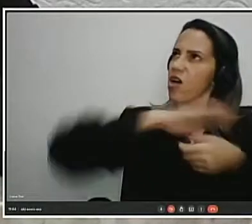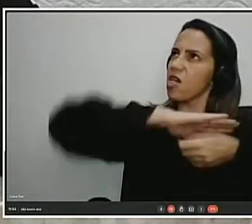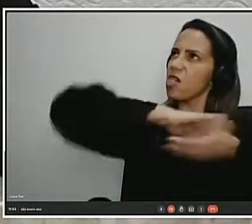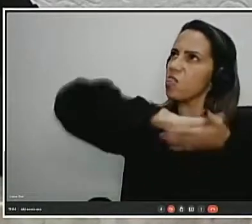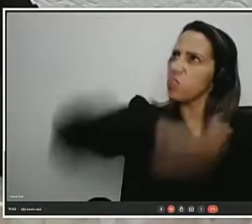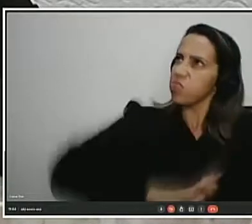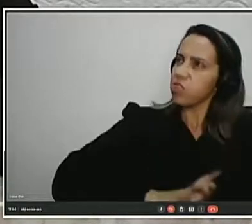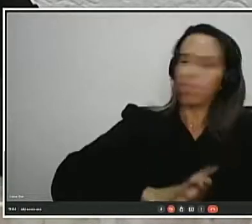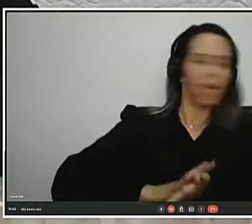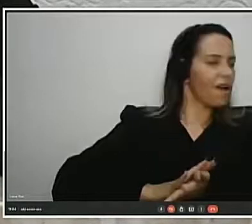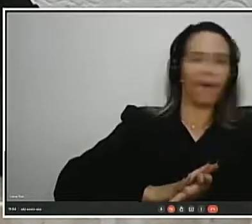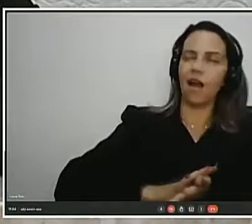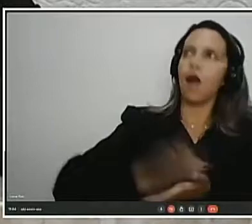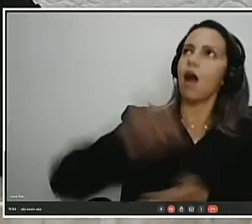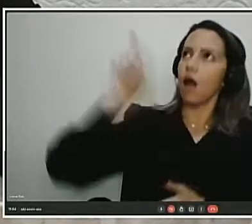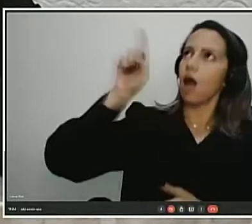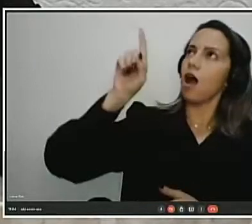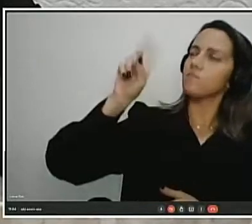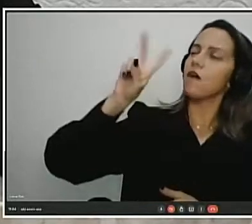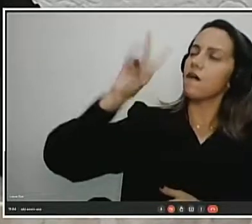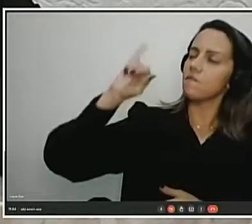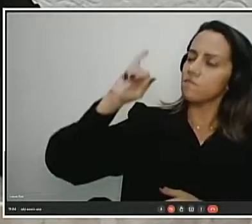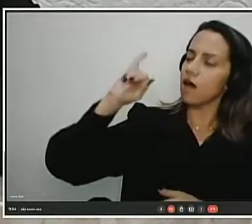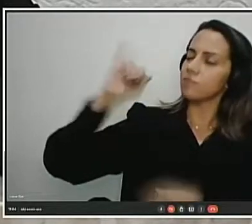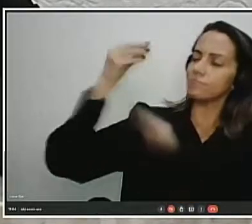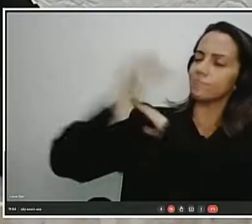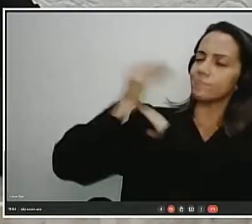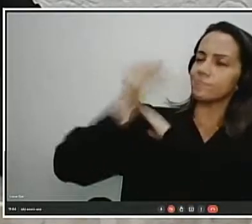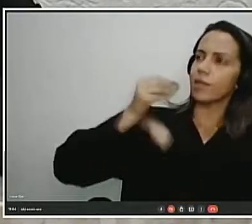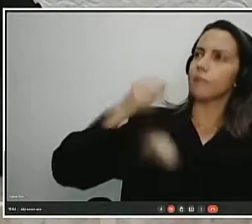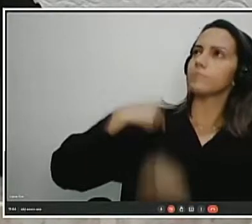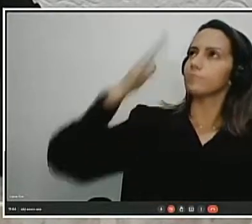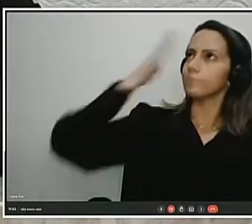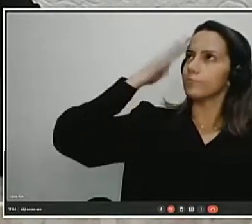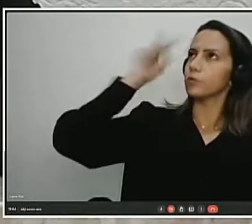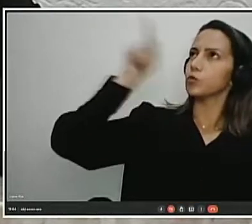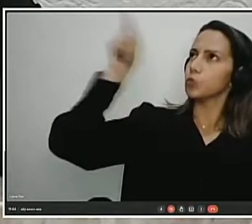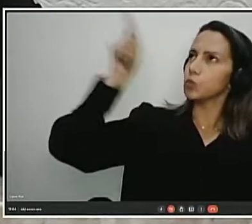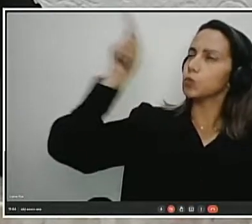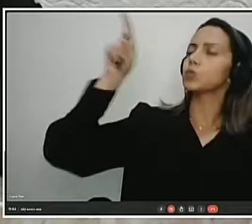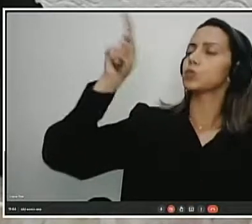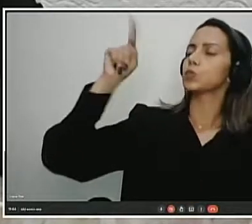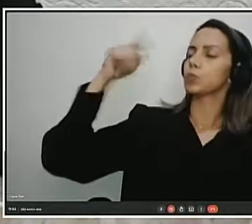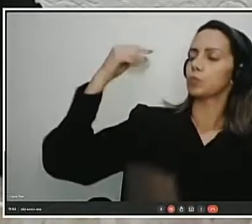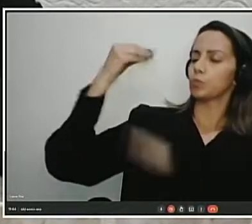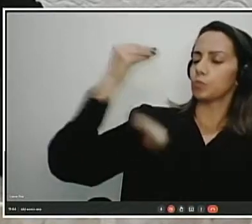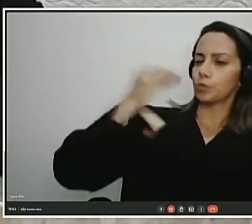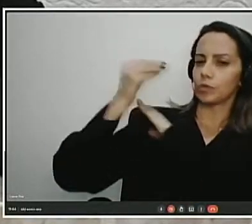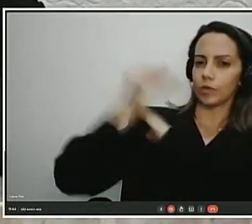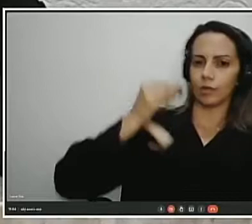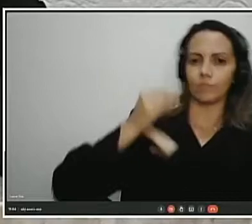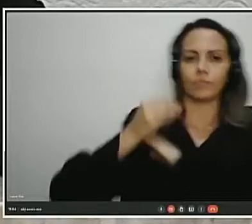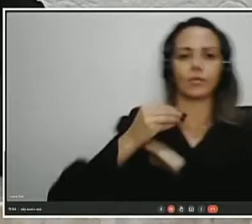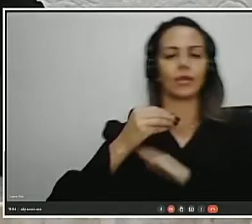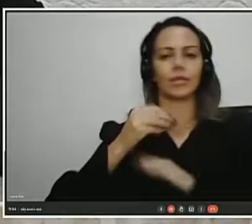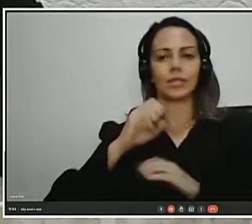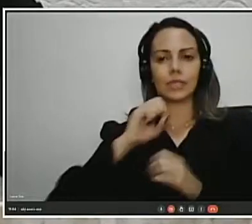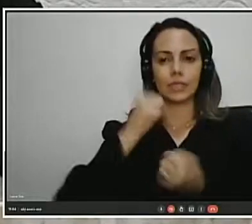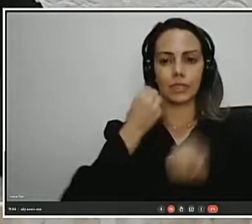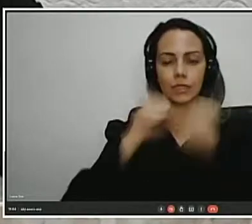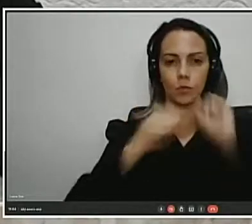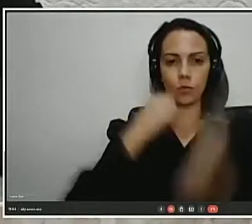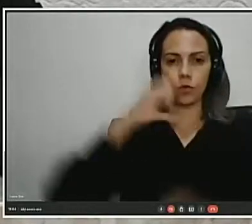sabendo que tu me aprovas. Salmo 41, versículo 10 e versículo número 11.